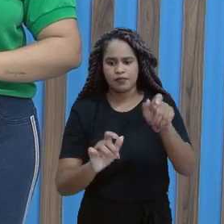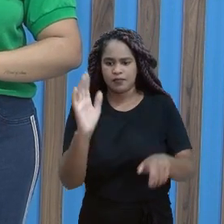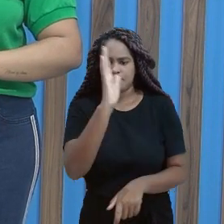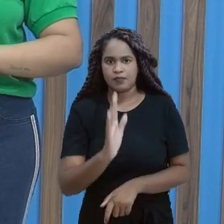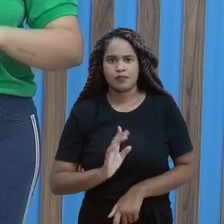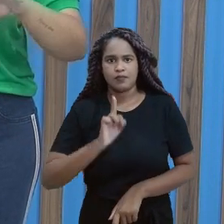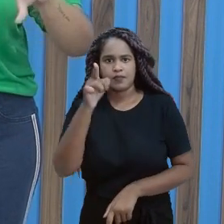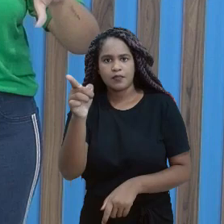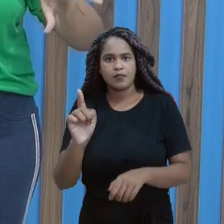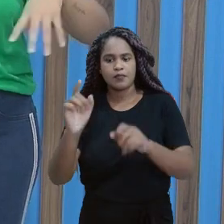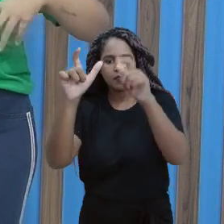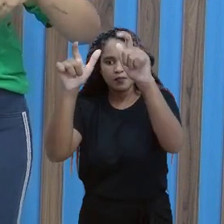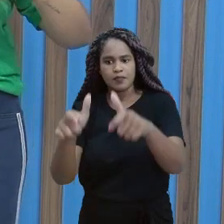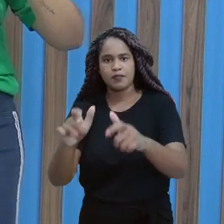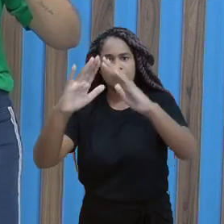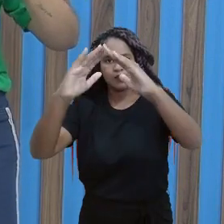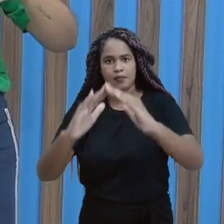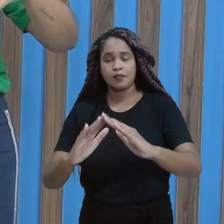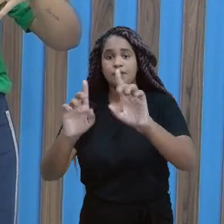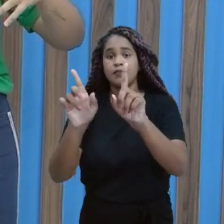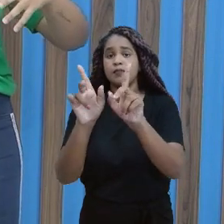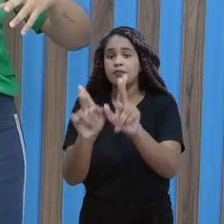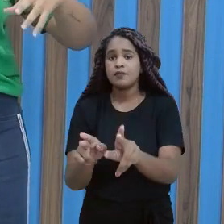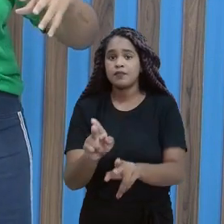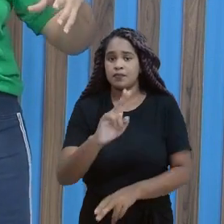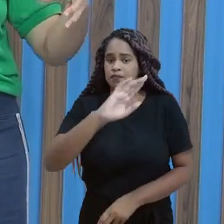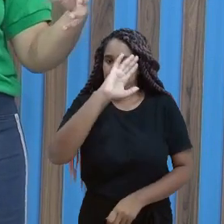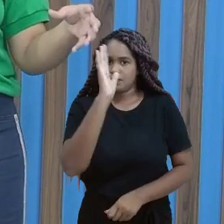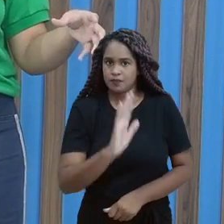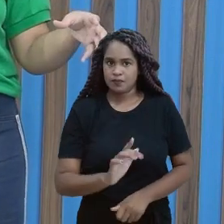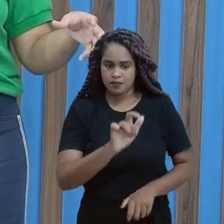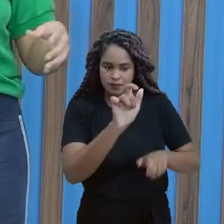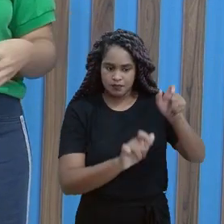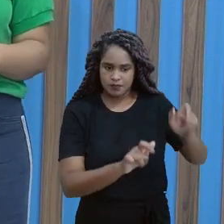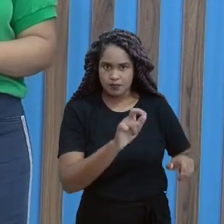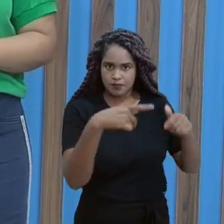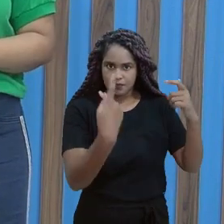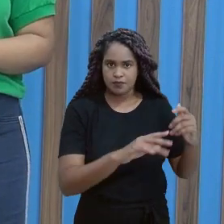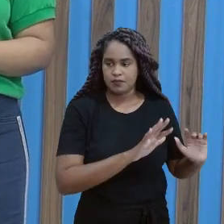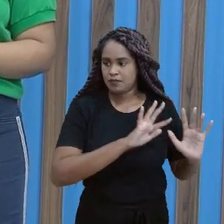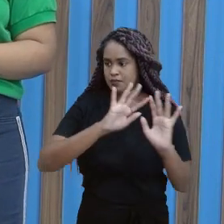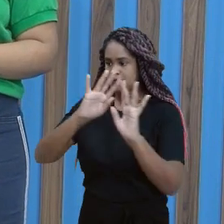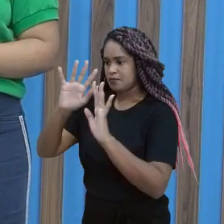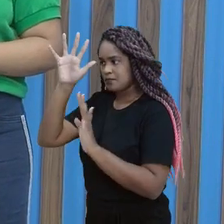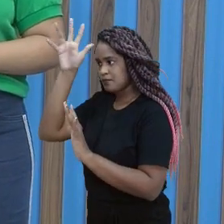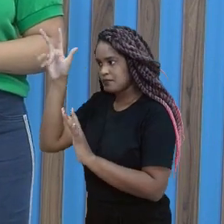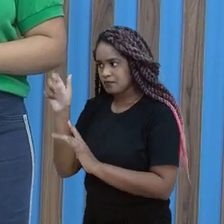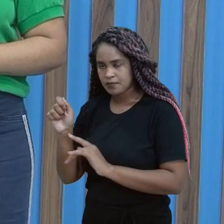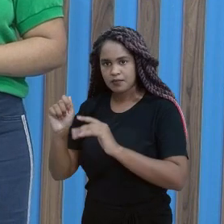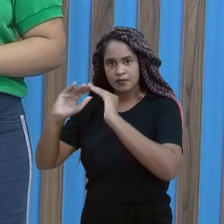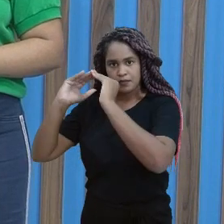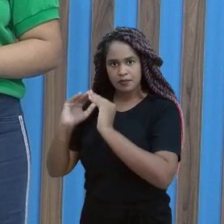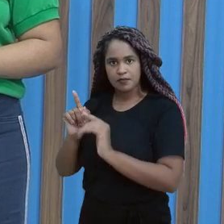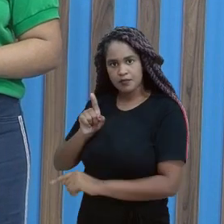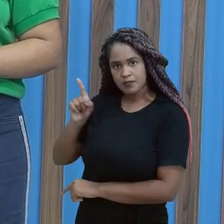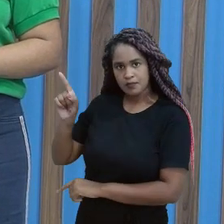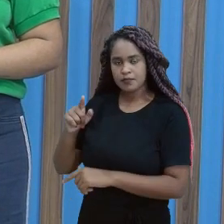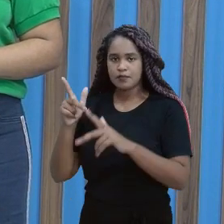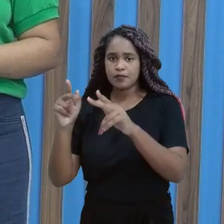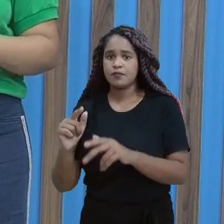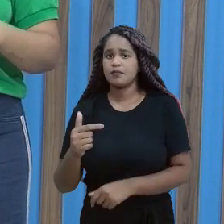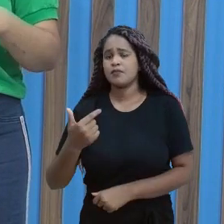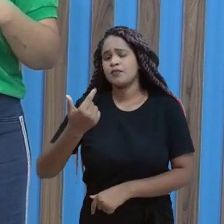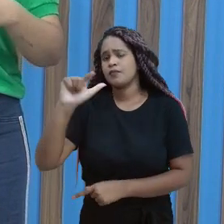morando na África, da mesma forma que falantes nativos desses outros países poderiam facilmente vir morar no Brasil